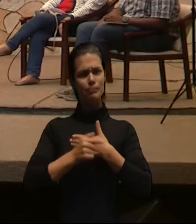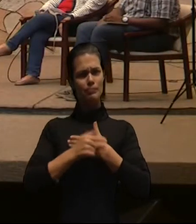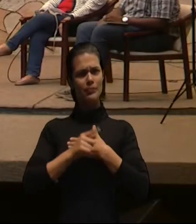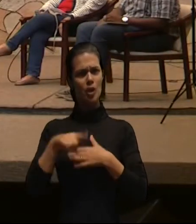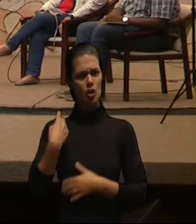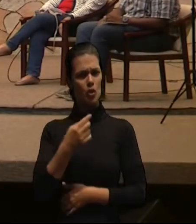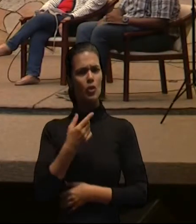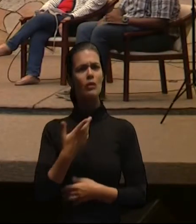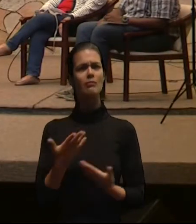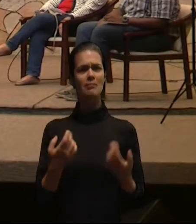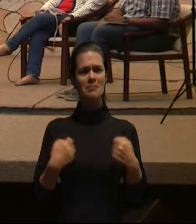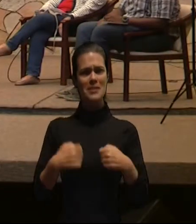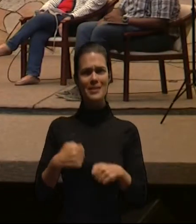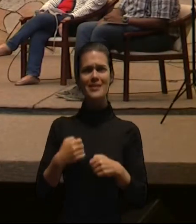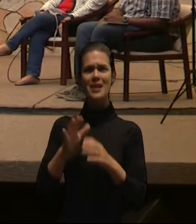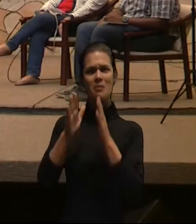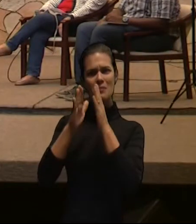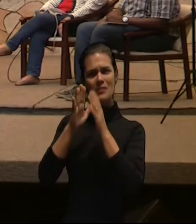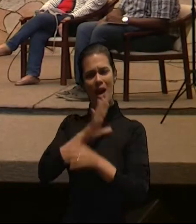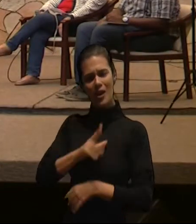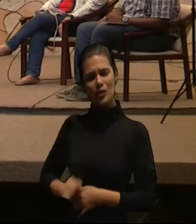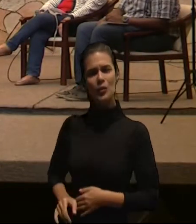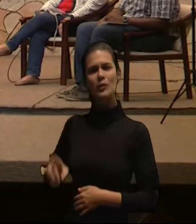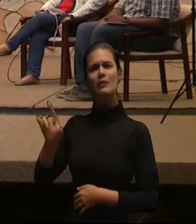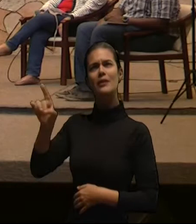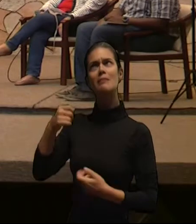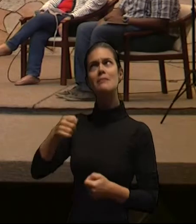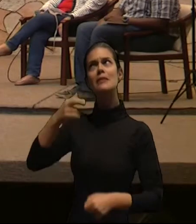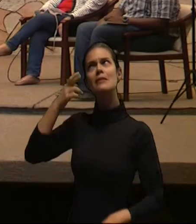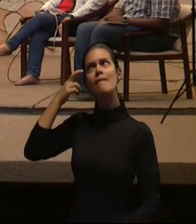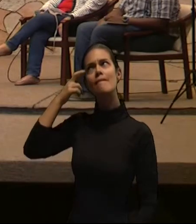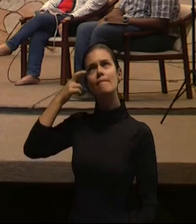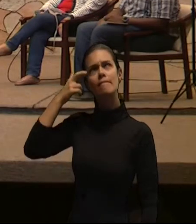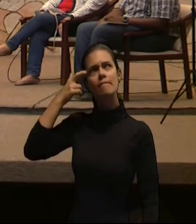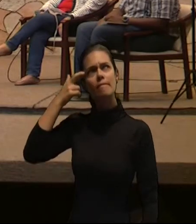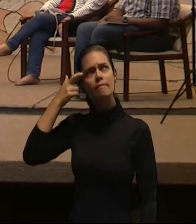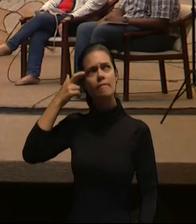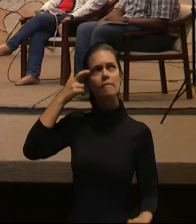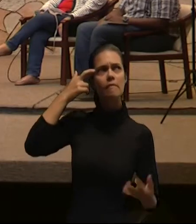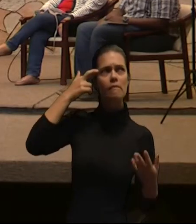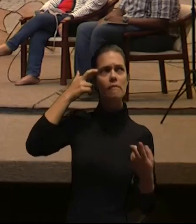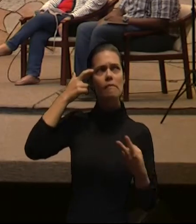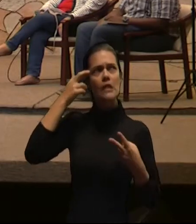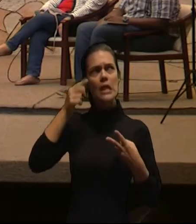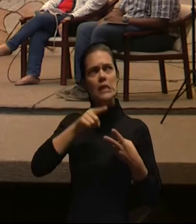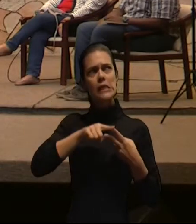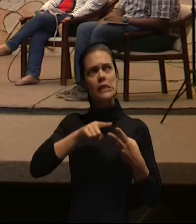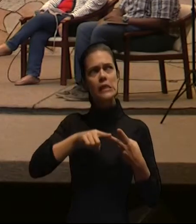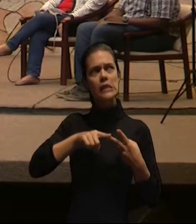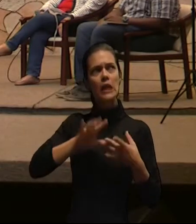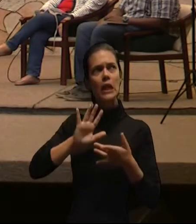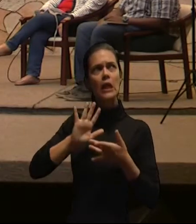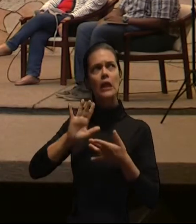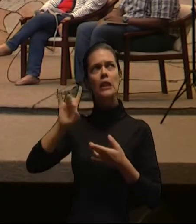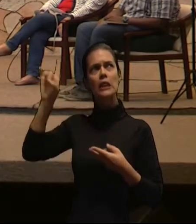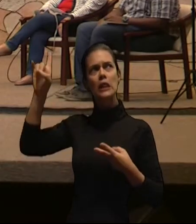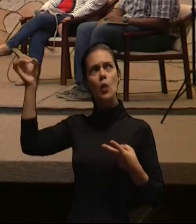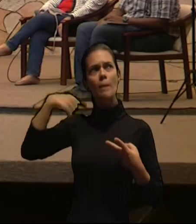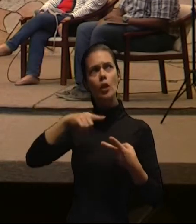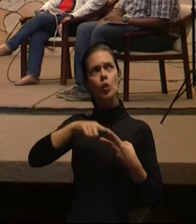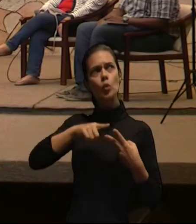papel. E nós devemos refletir se de fato nós estamos cumprindo estas duas ordenanças